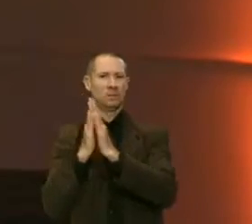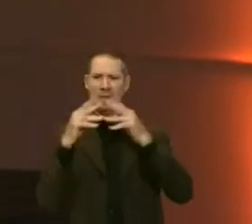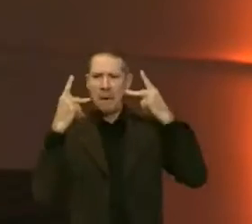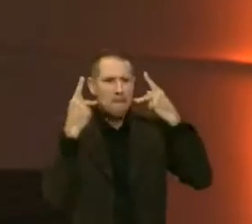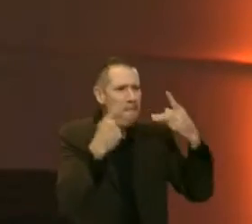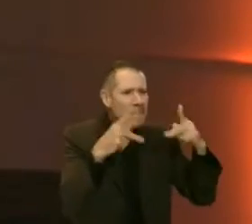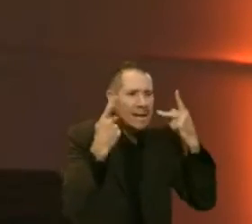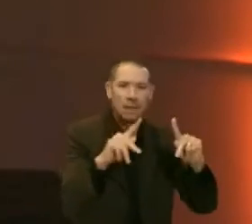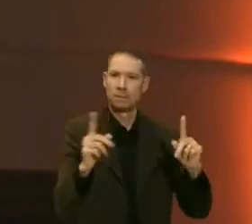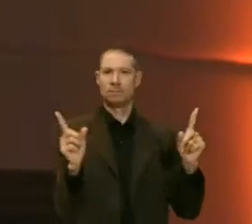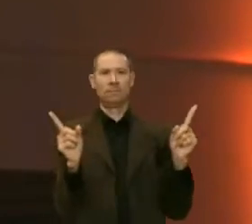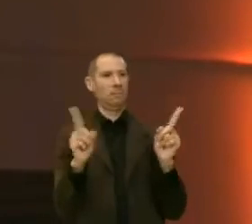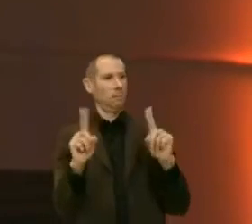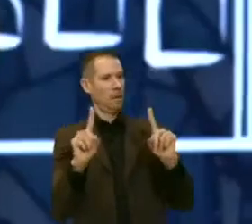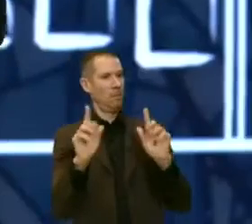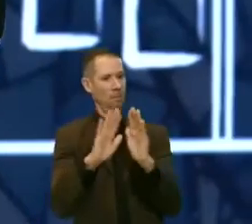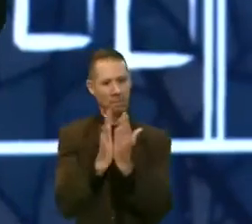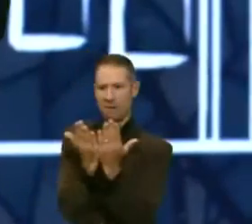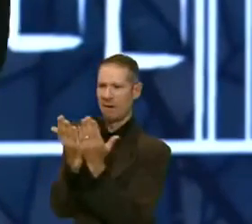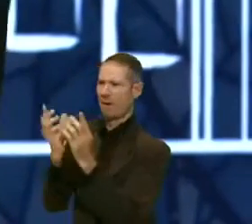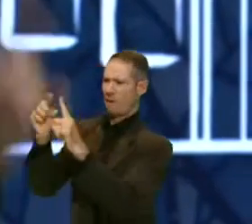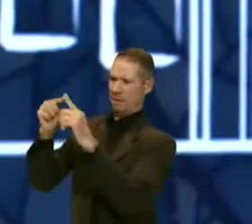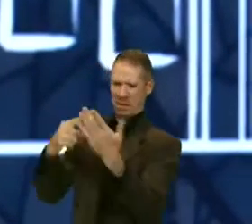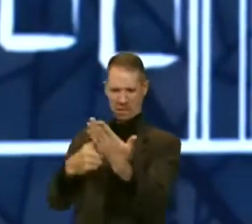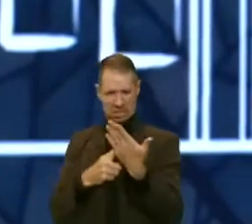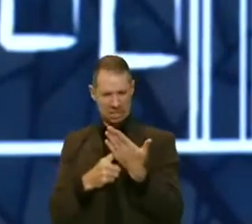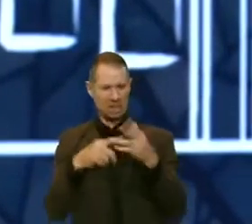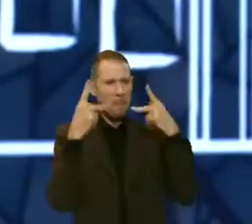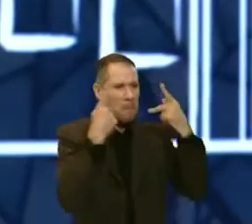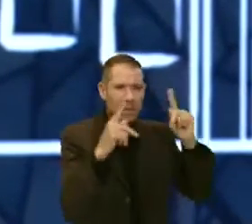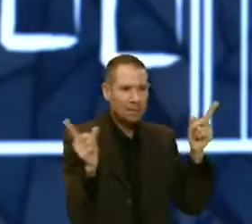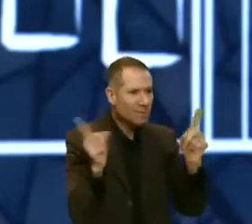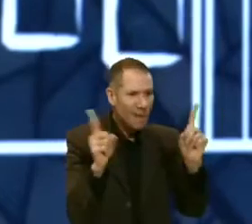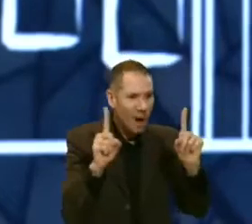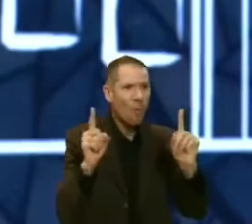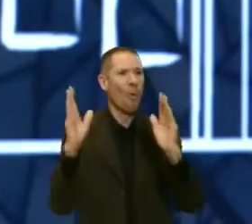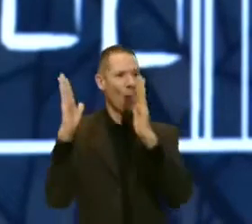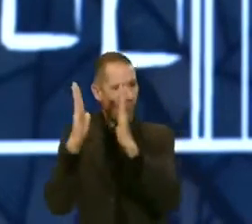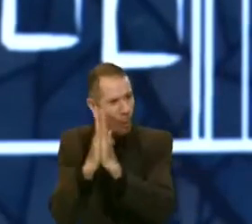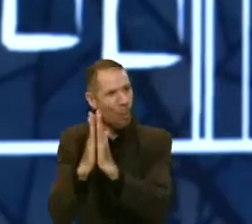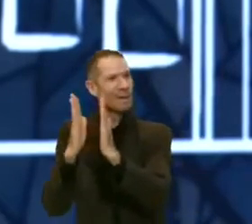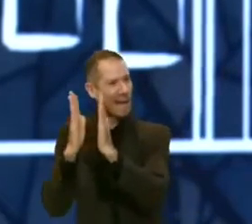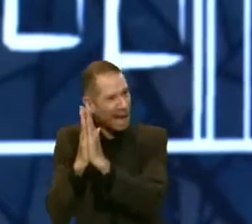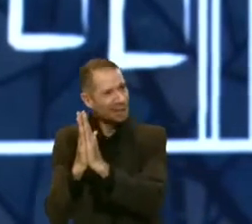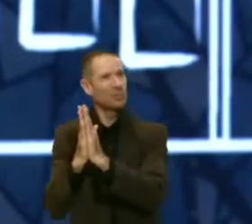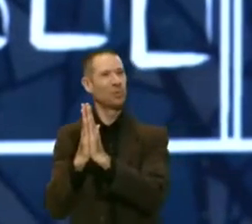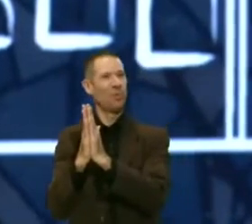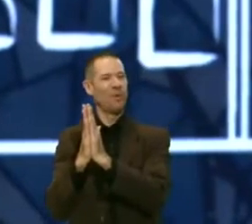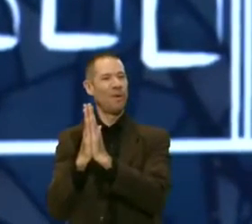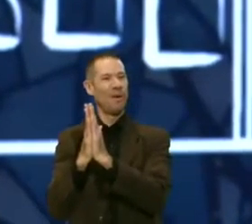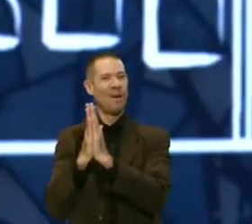pregando. A Bíblia não diz que ele estava pregando. A Bíblia diz que ele estava orando e